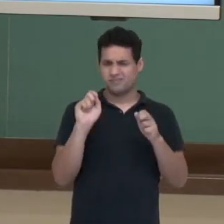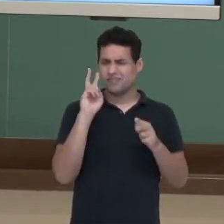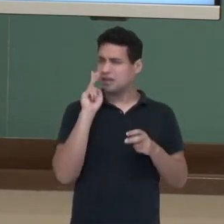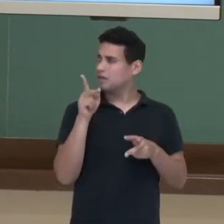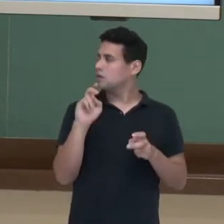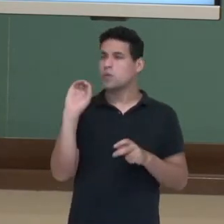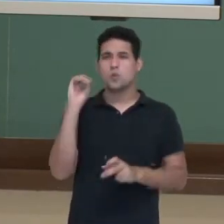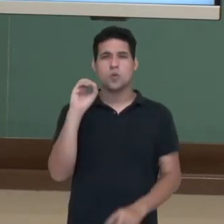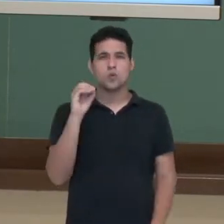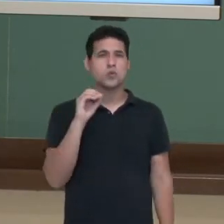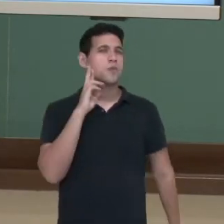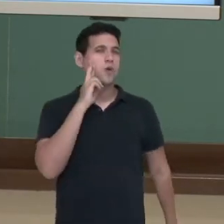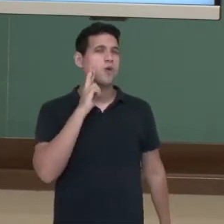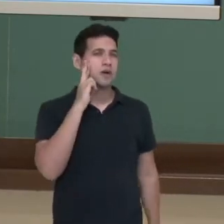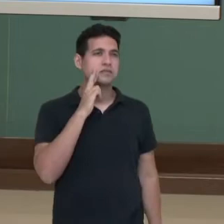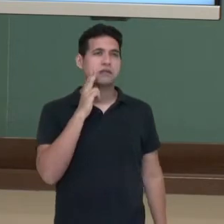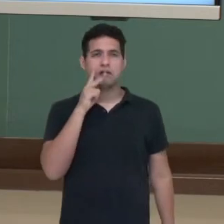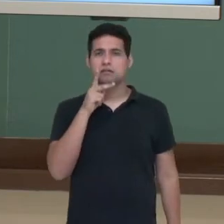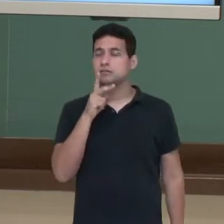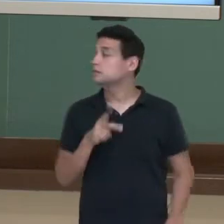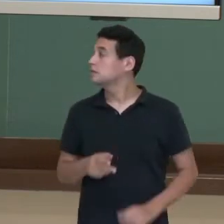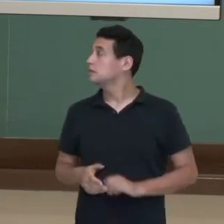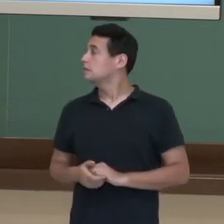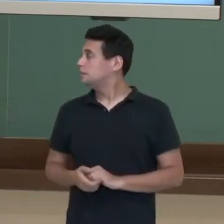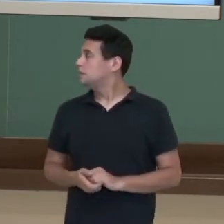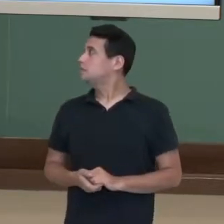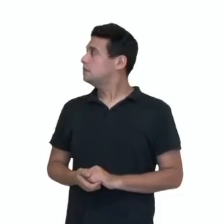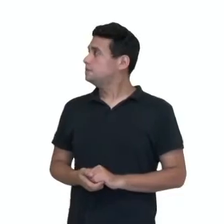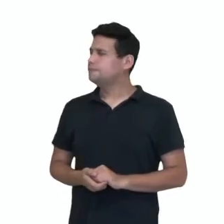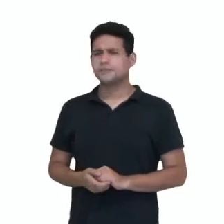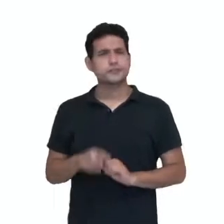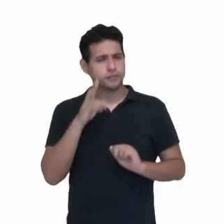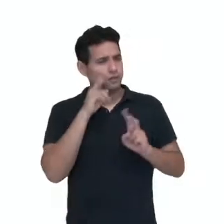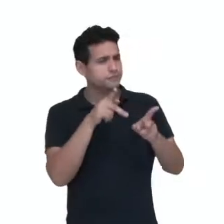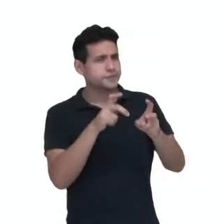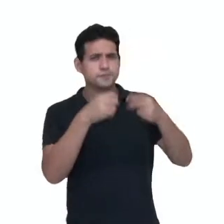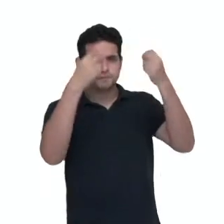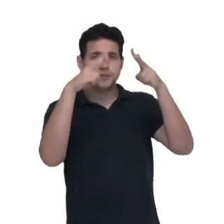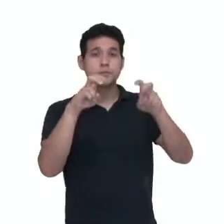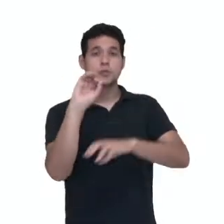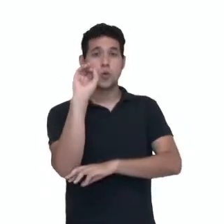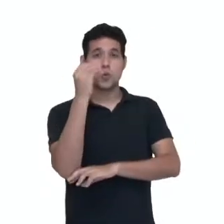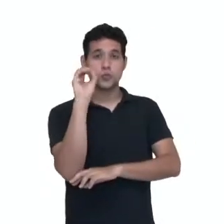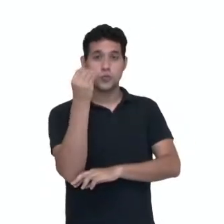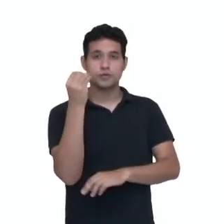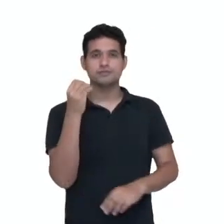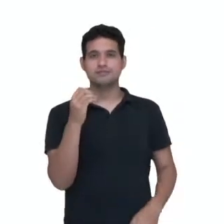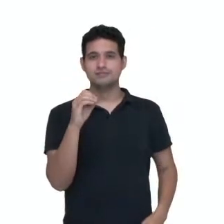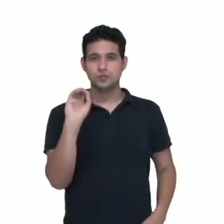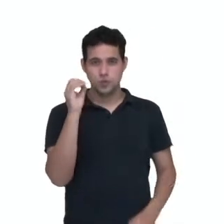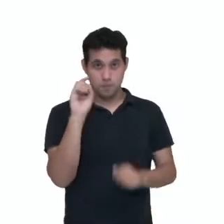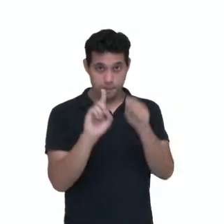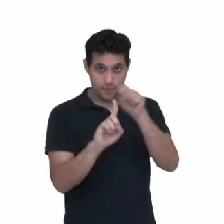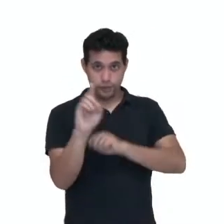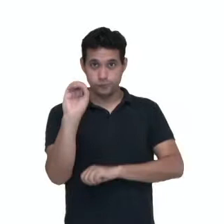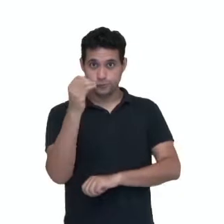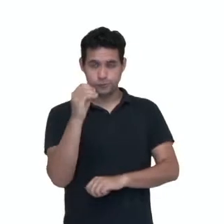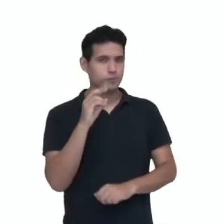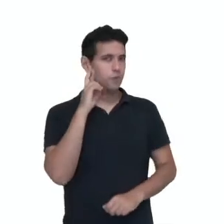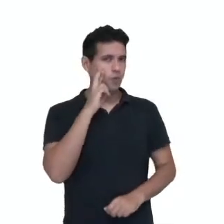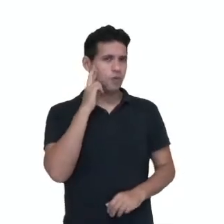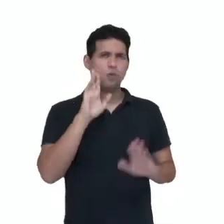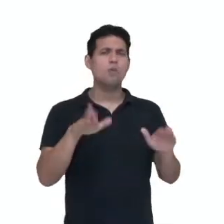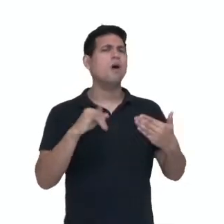vamos a reflexionar. ¿Ya has oído hablar sobre Octubre Rosa? ¿Cuál la importancia